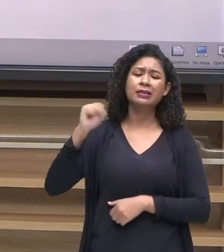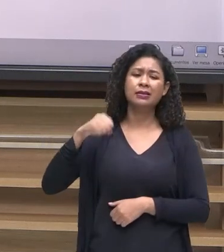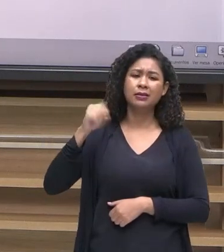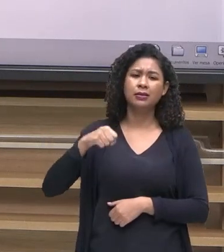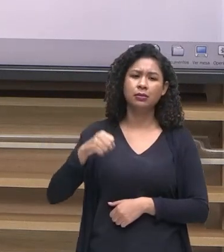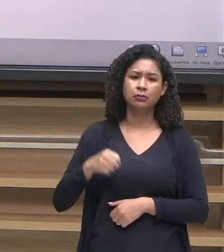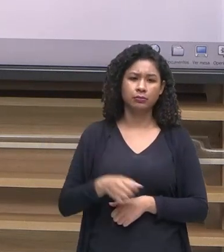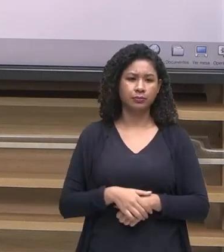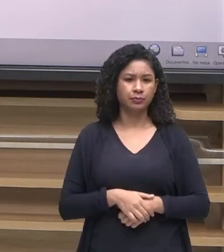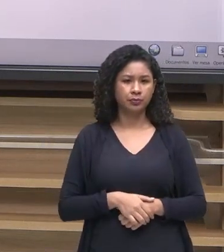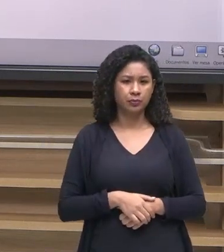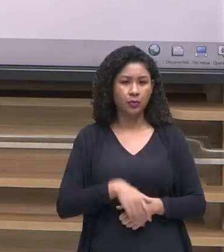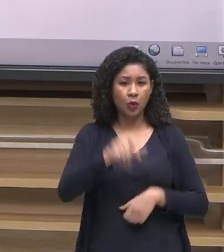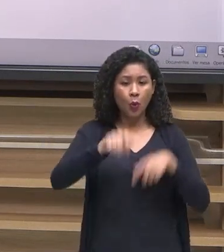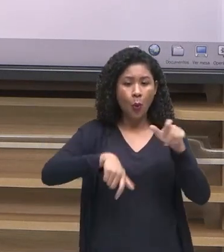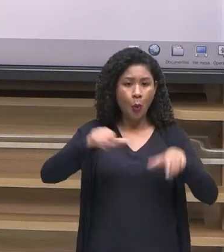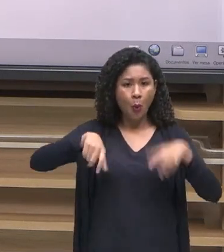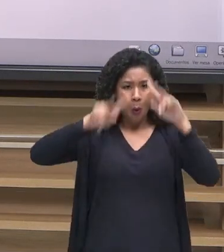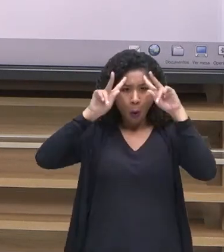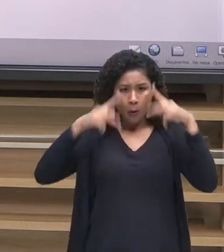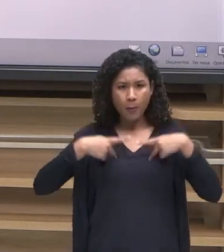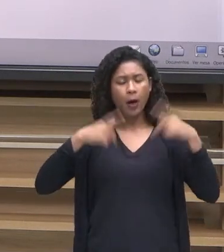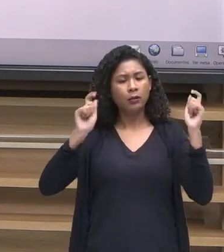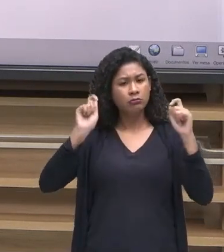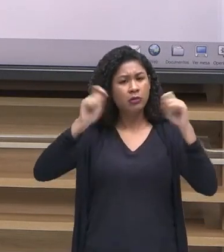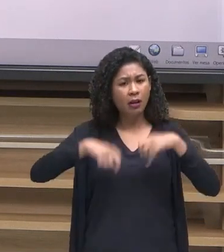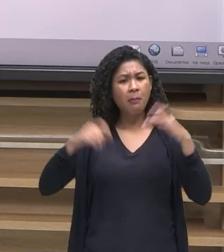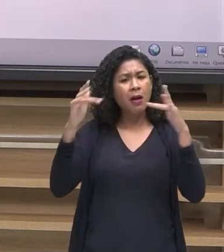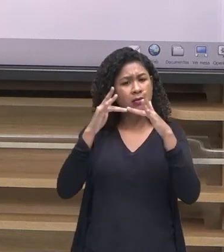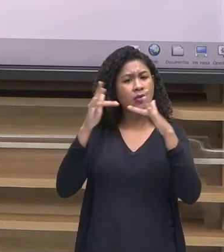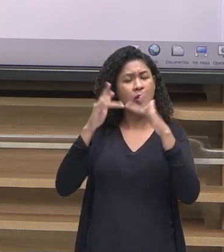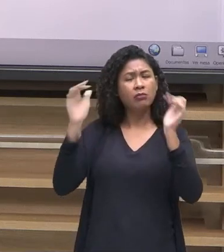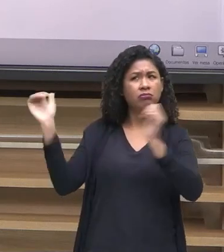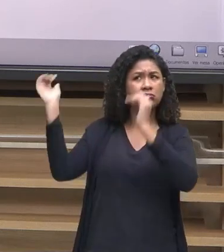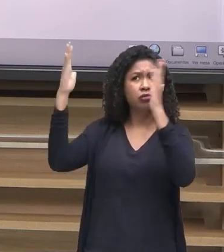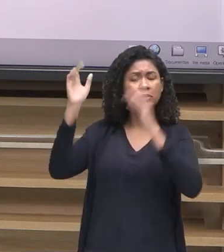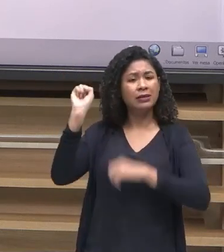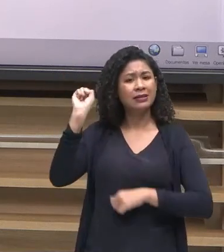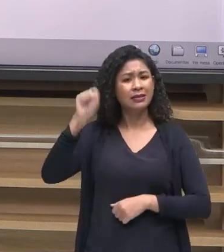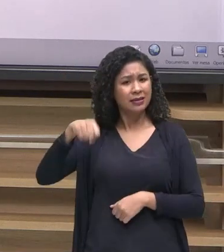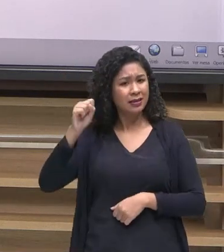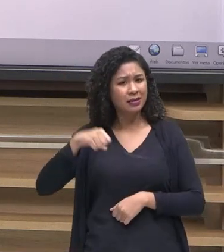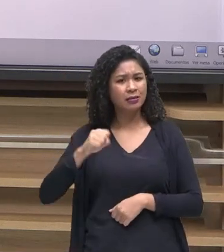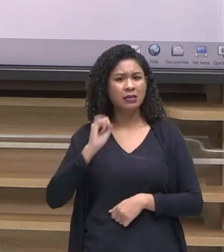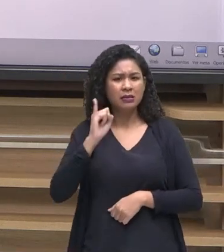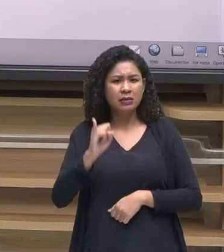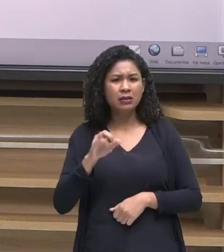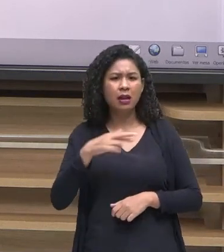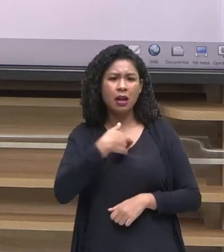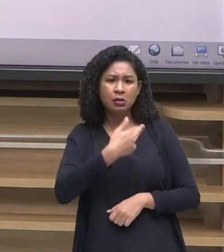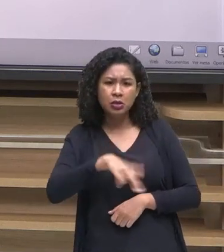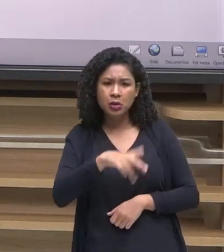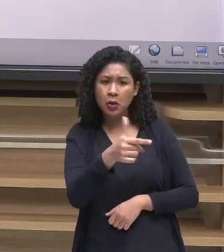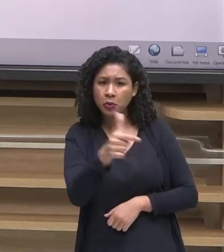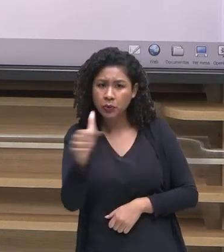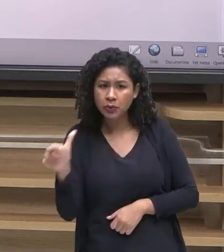Deus. Ele pode acessar o divino, mesmo não tendo uma religião institucional, uma